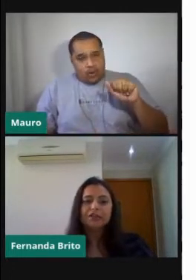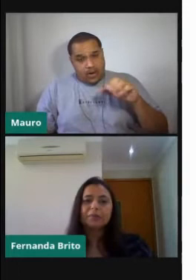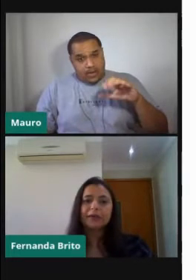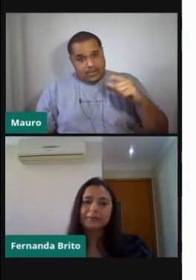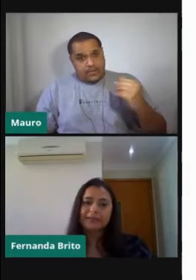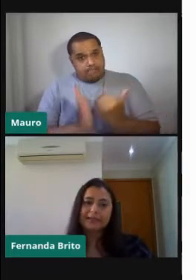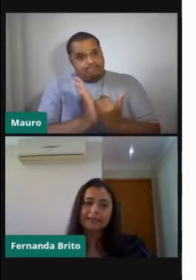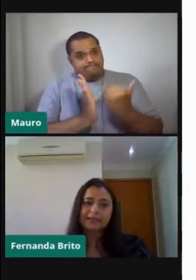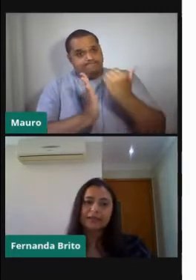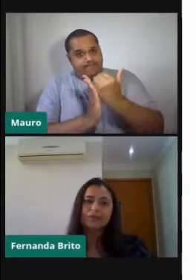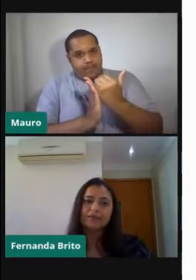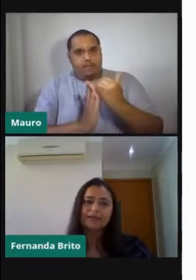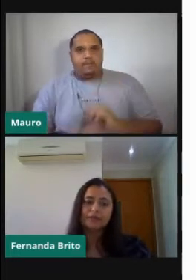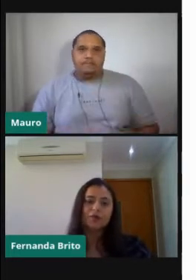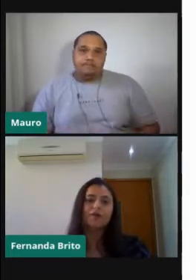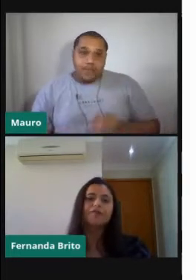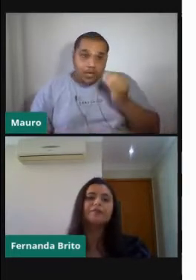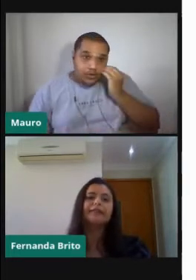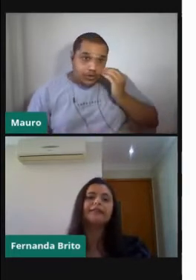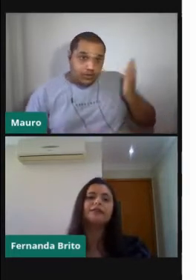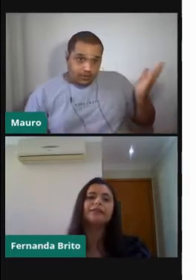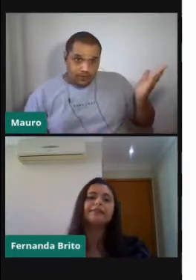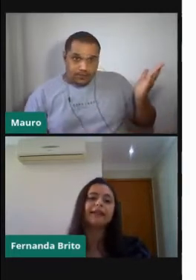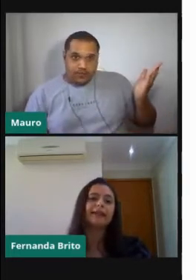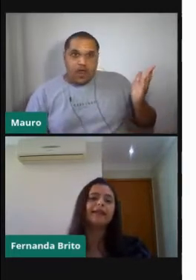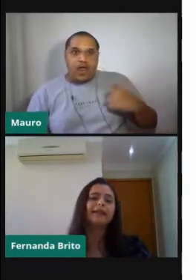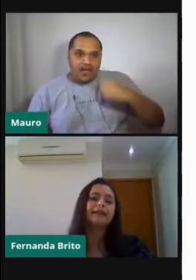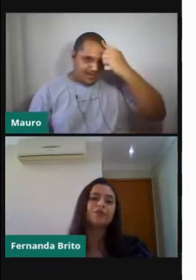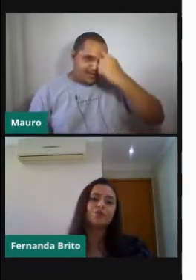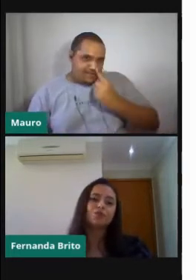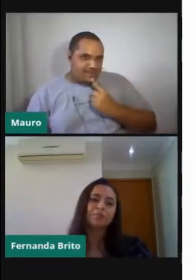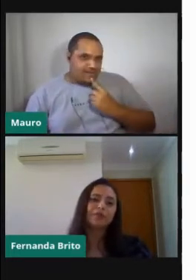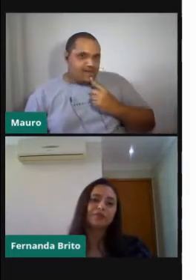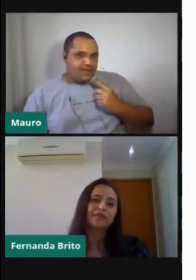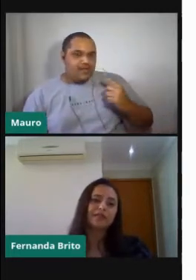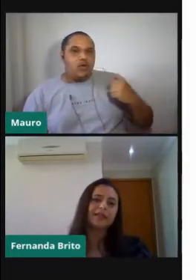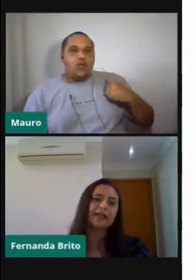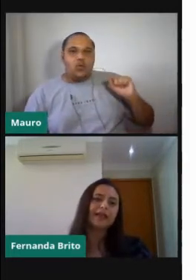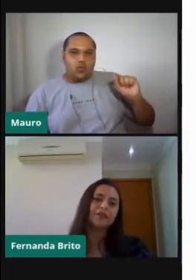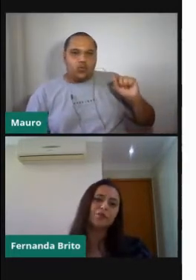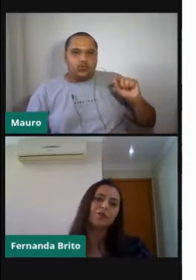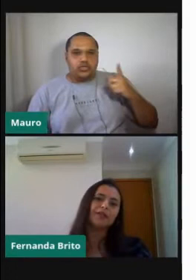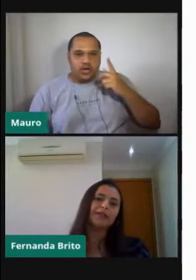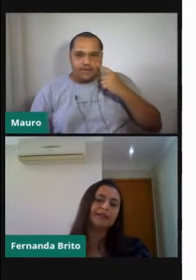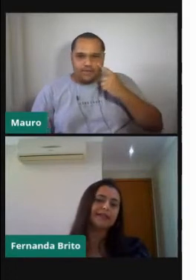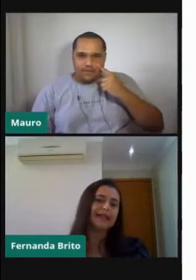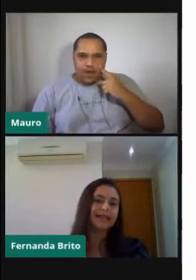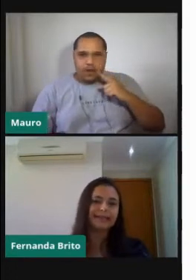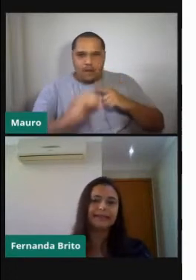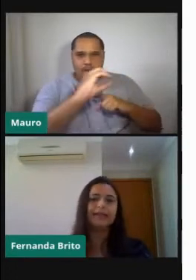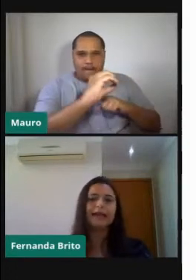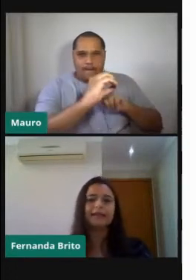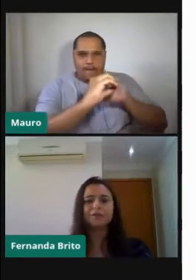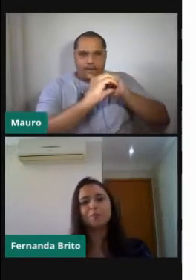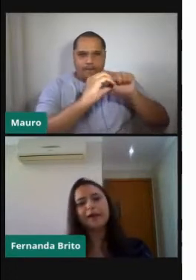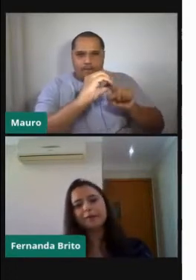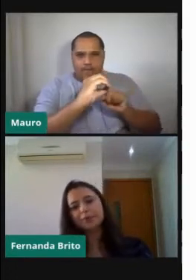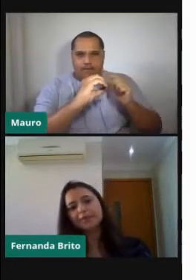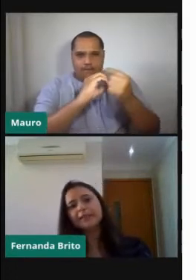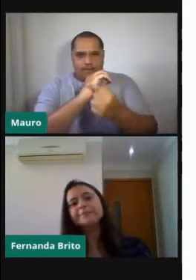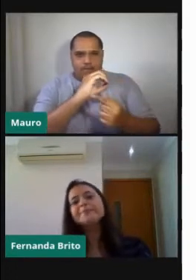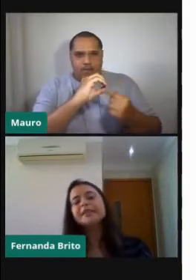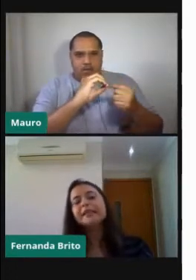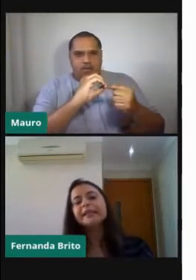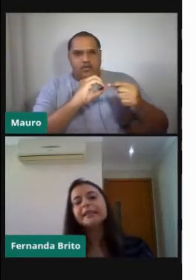Então, aqui a gente tem uma representação do SARS-CoV, né? Então, ele tem na sua superfície, né, essas proteínas S, as